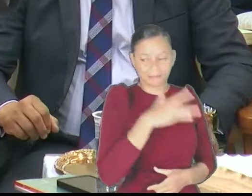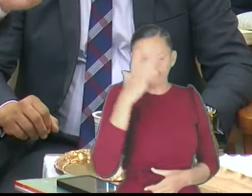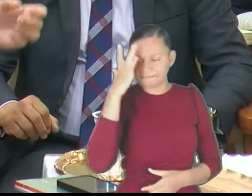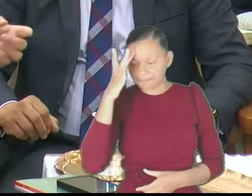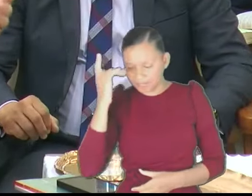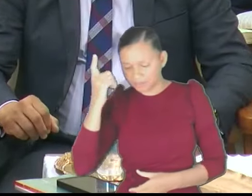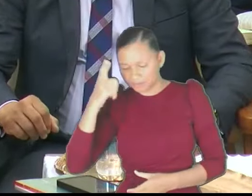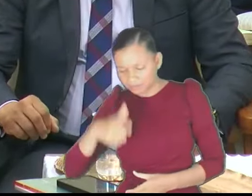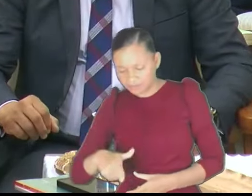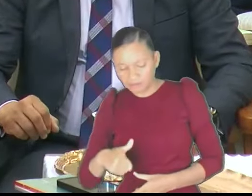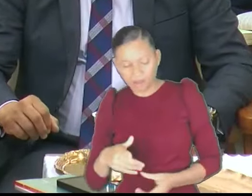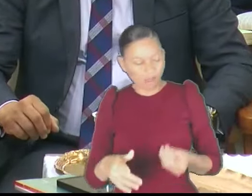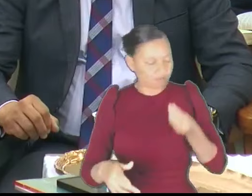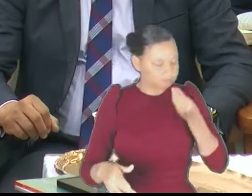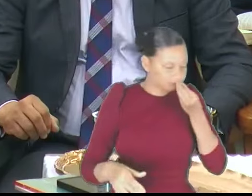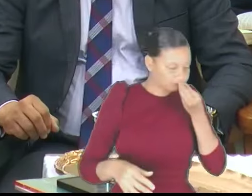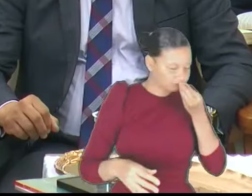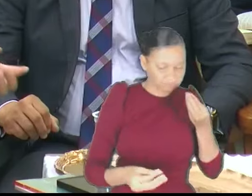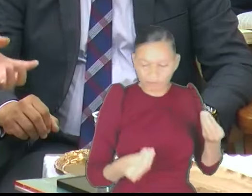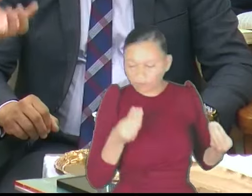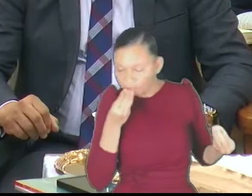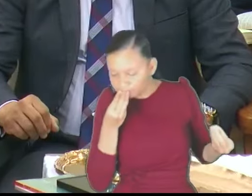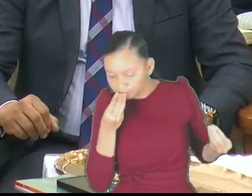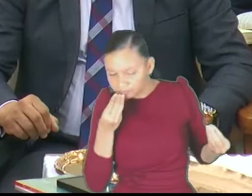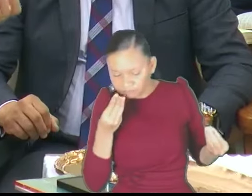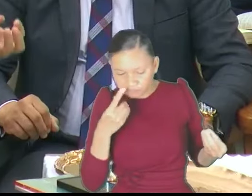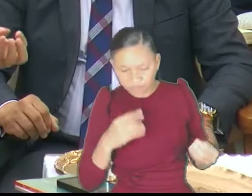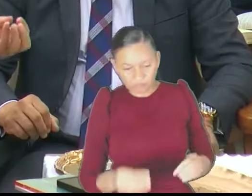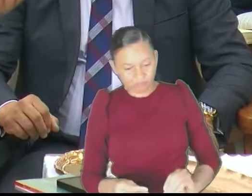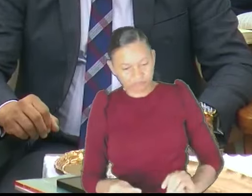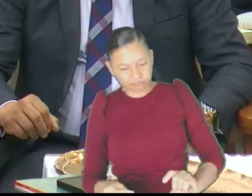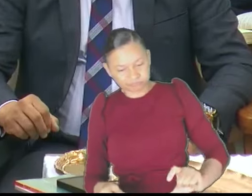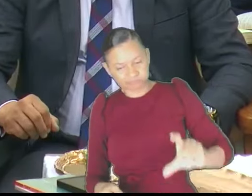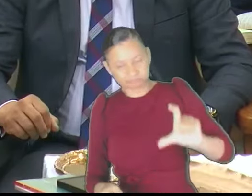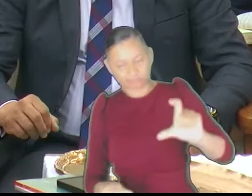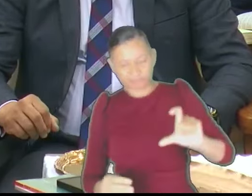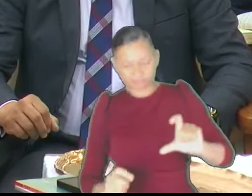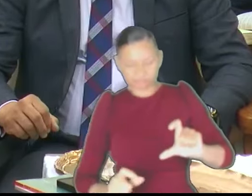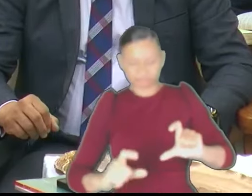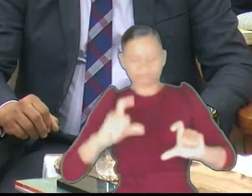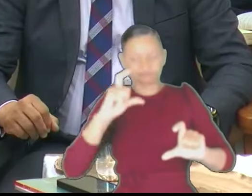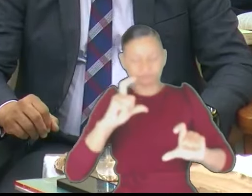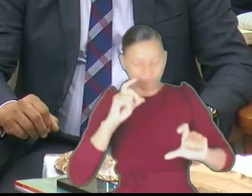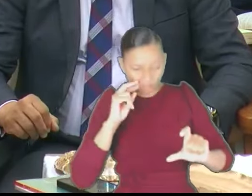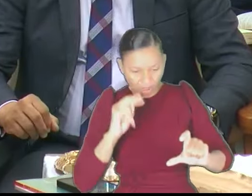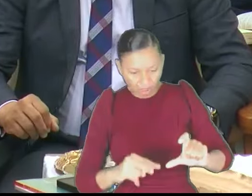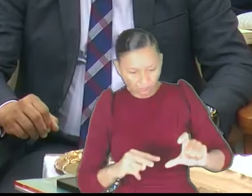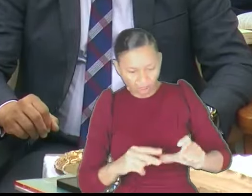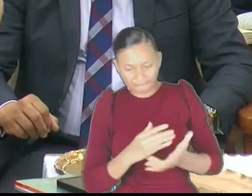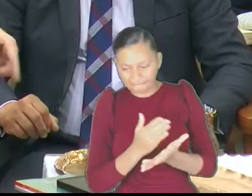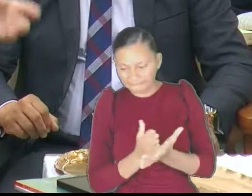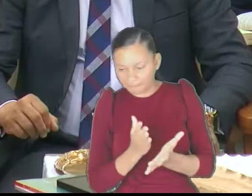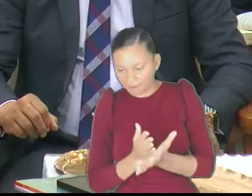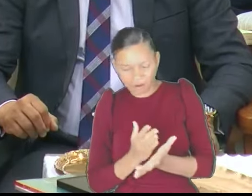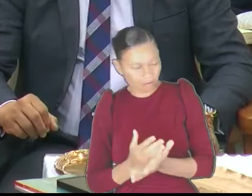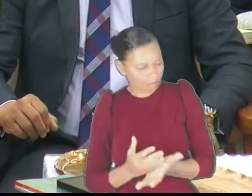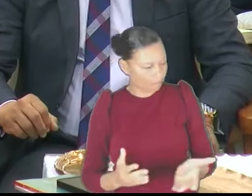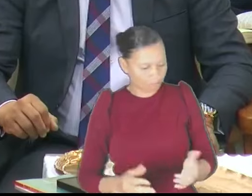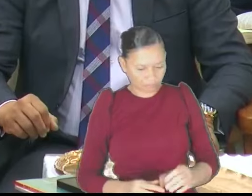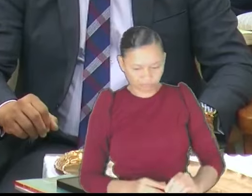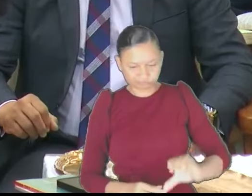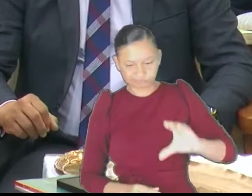bolo para o profeta, bolo para ela, bolo para o menino. Quando ela olha, cresceu o azeite, cresceu a farinha. Quando ela olha, bolo para ela, quando ela olha, está